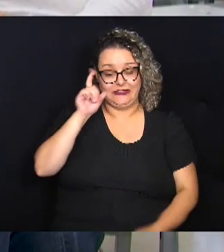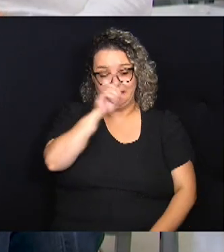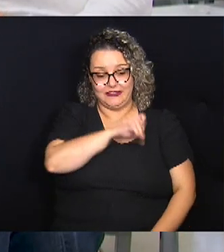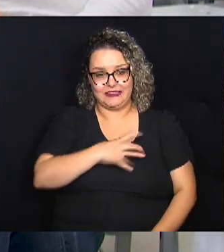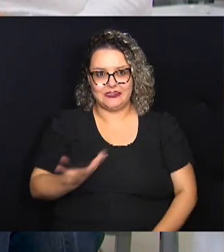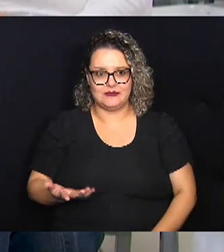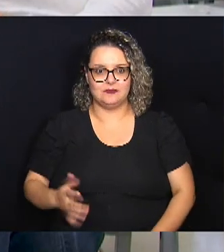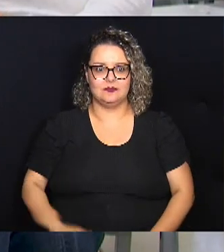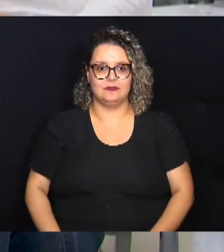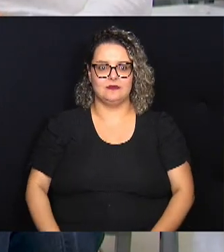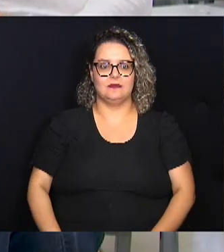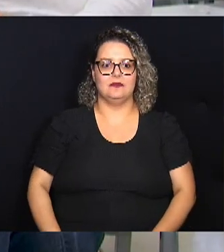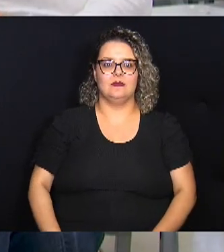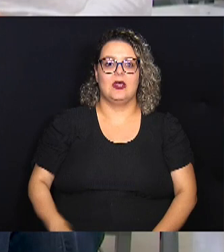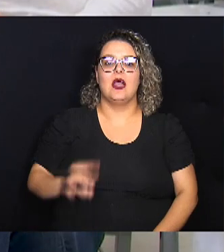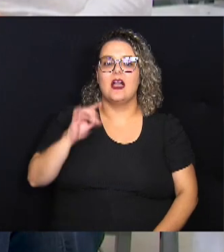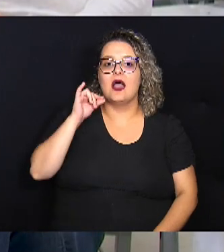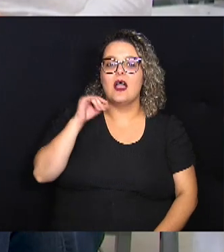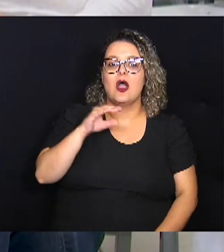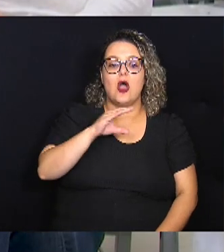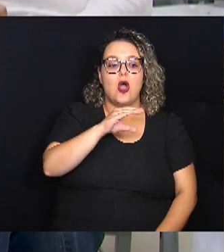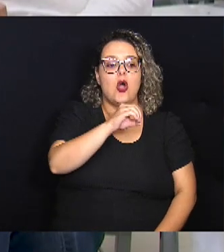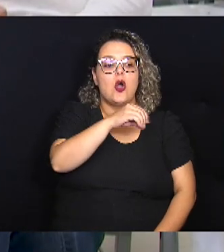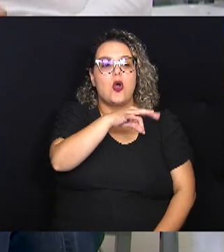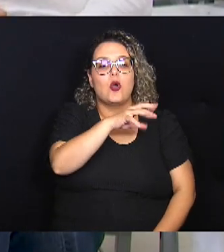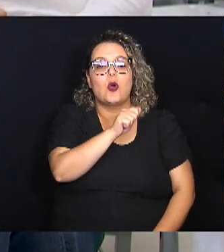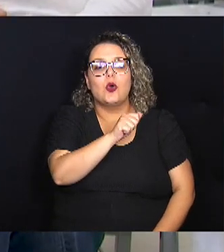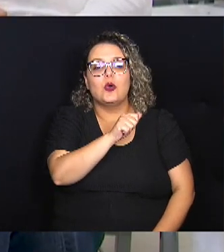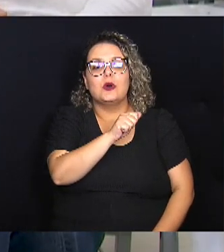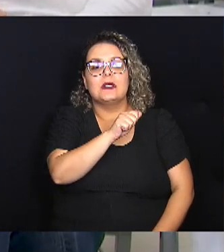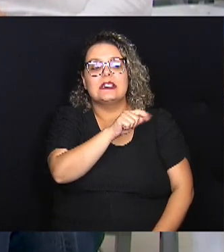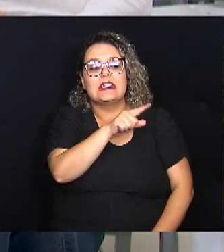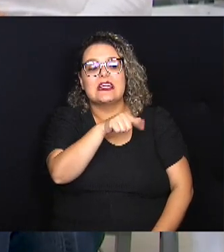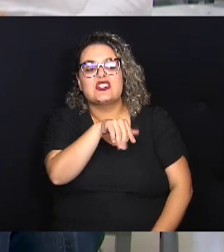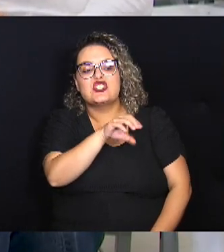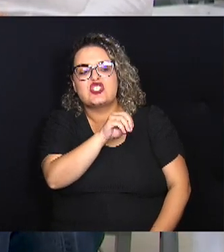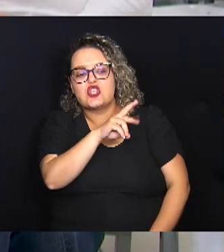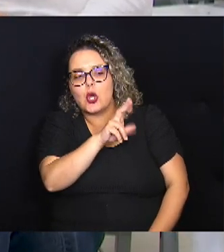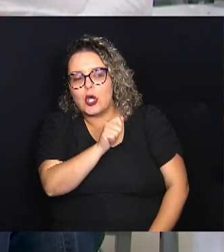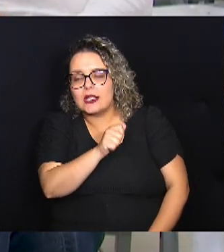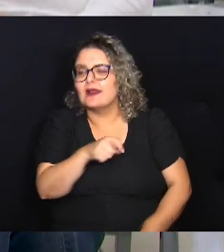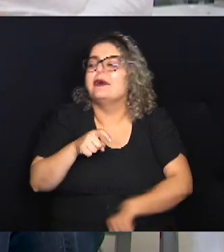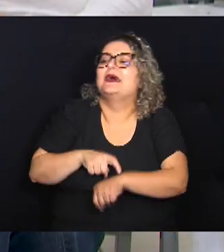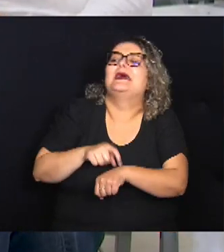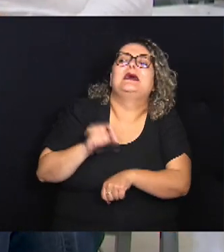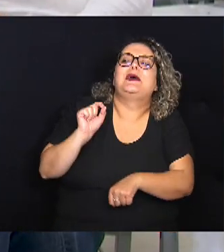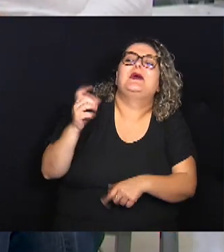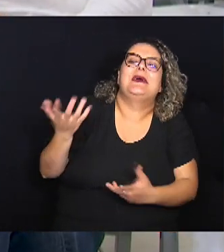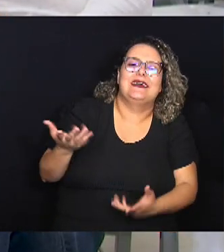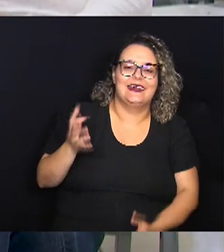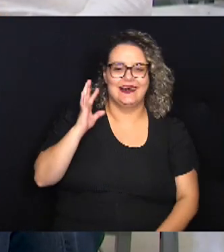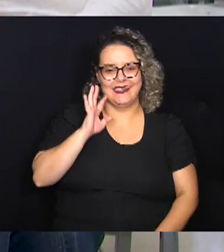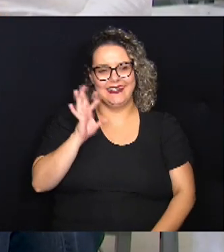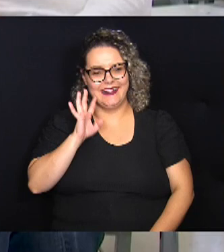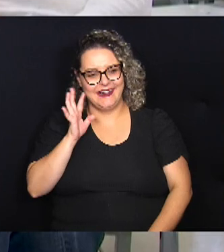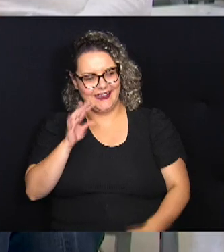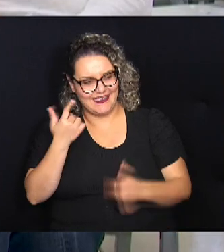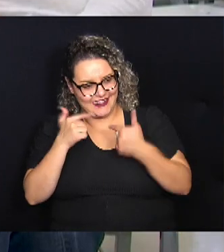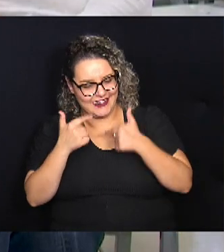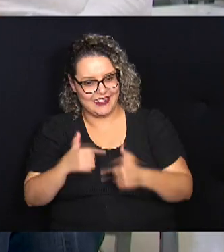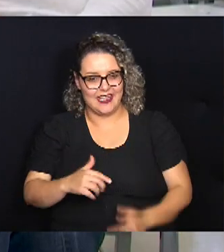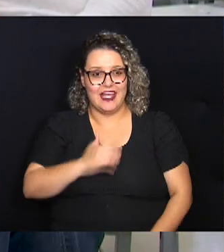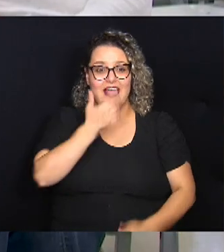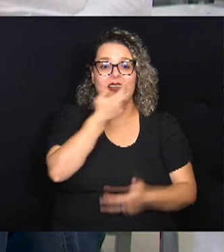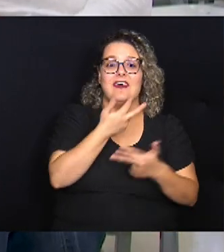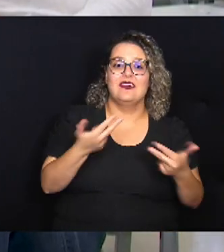Quantas horas? Quantas horas? Que horas são? Que legal. As frutas